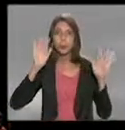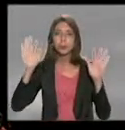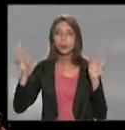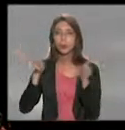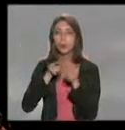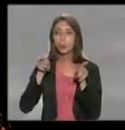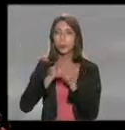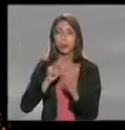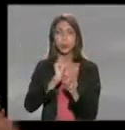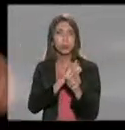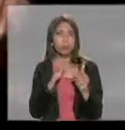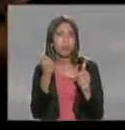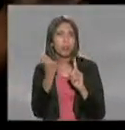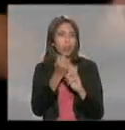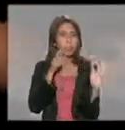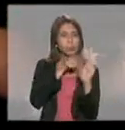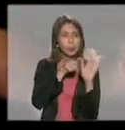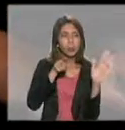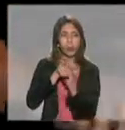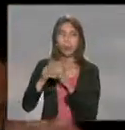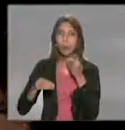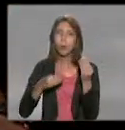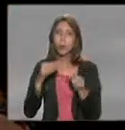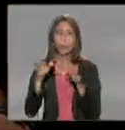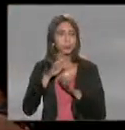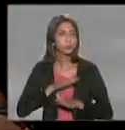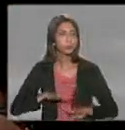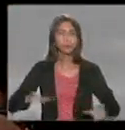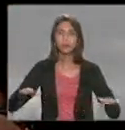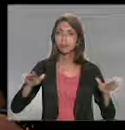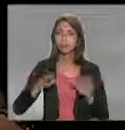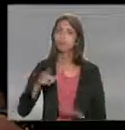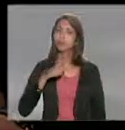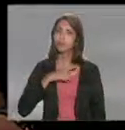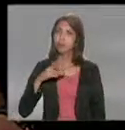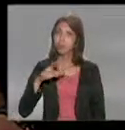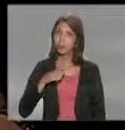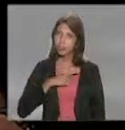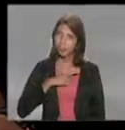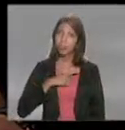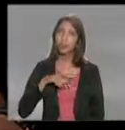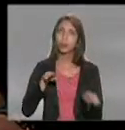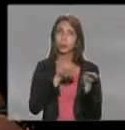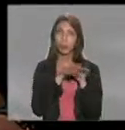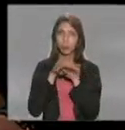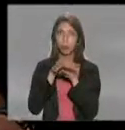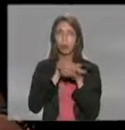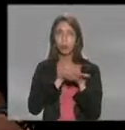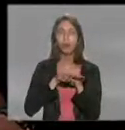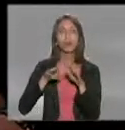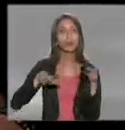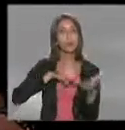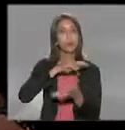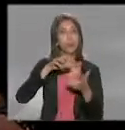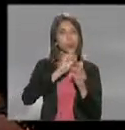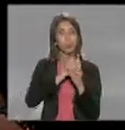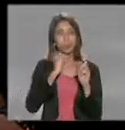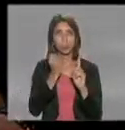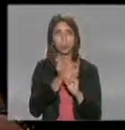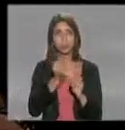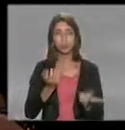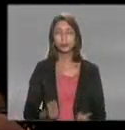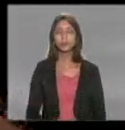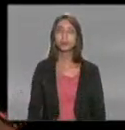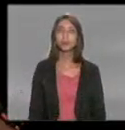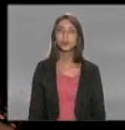linha de pensar, das questões sociais, né? Todo esse universo que permeia paralelo